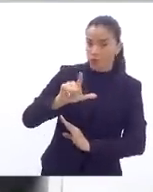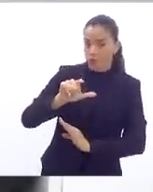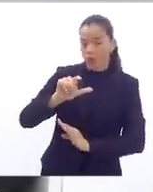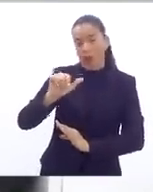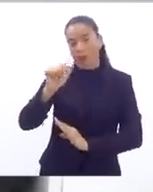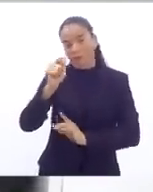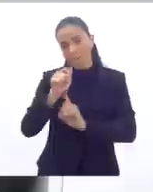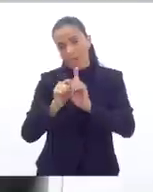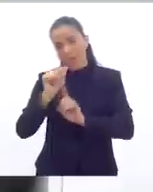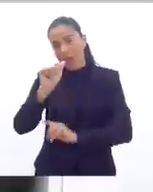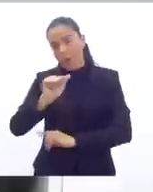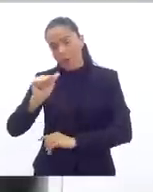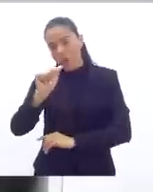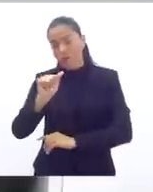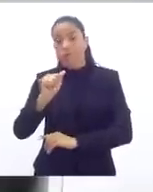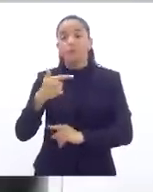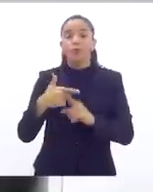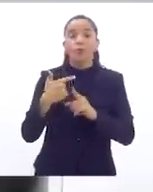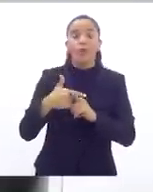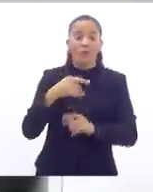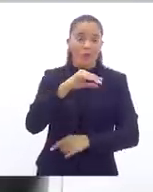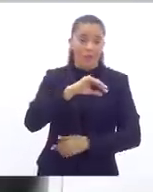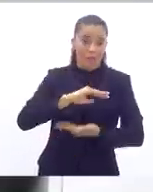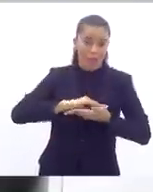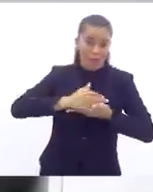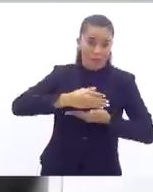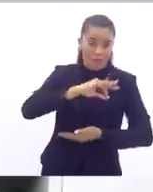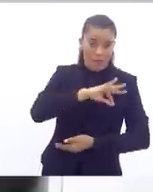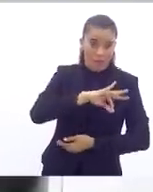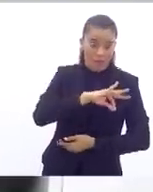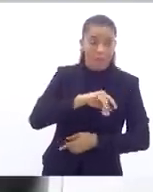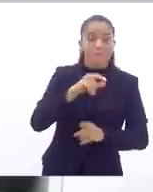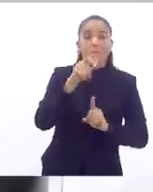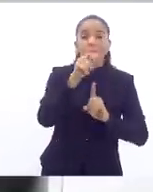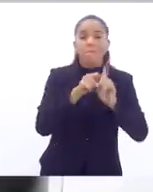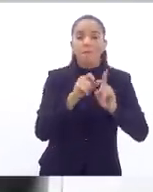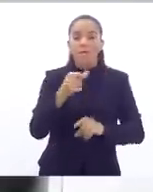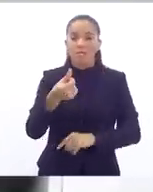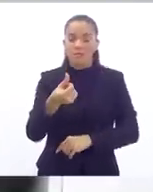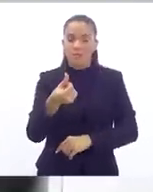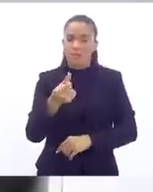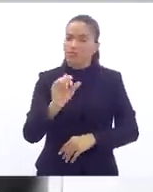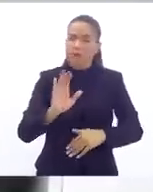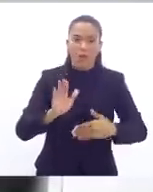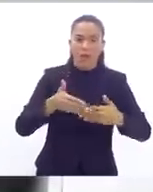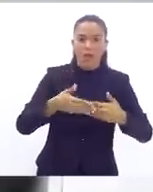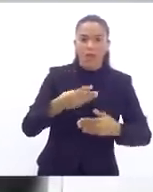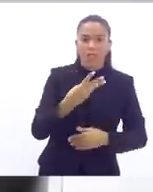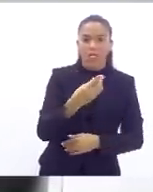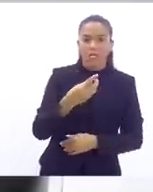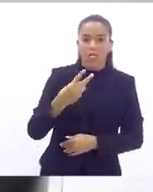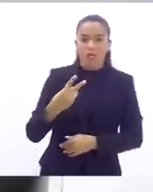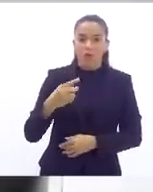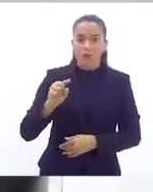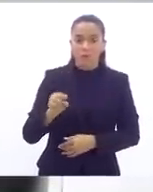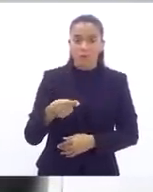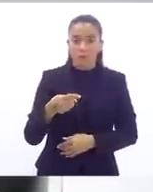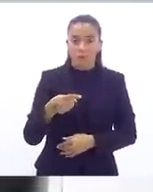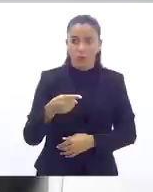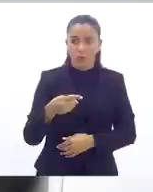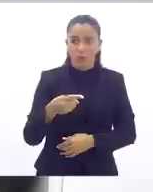na folha do mês 6 que vai entrar no mês 7 a gente tá fechando esses 32.157